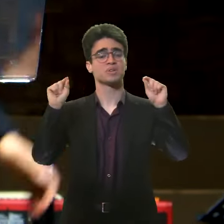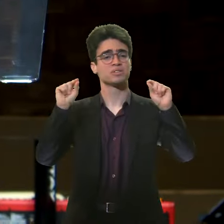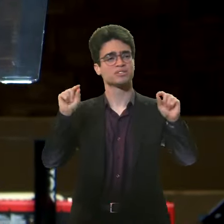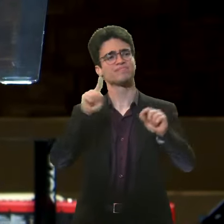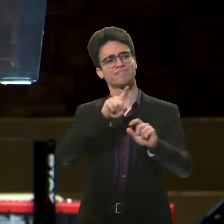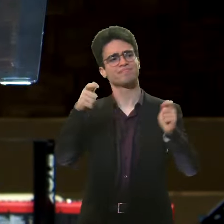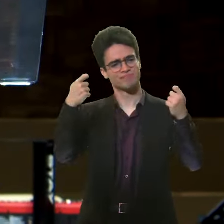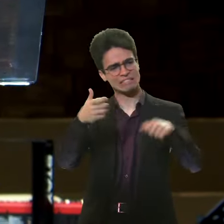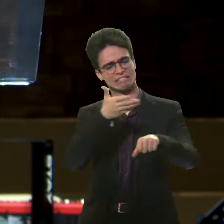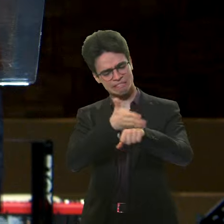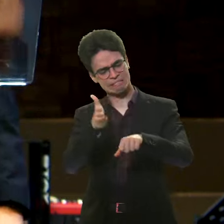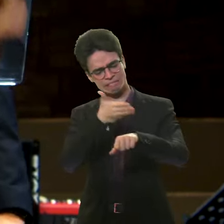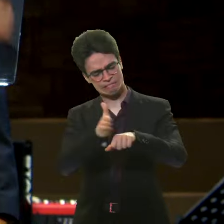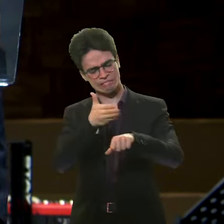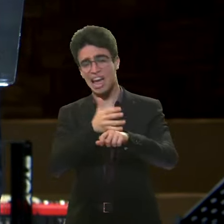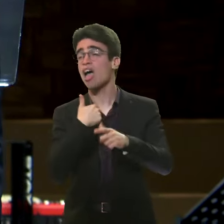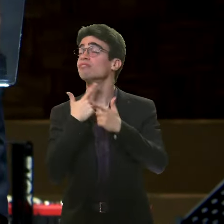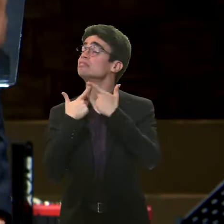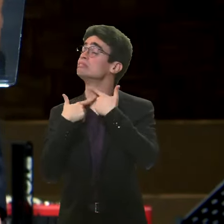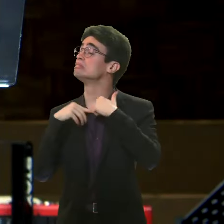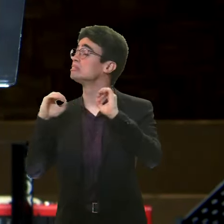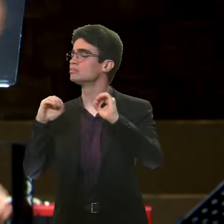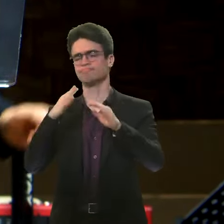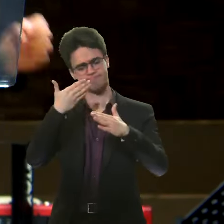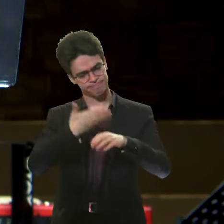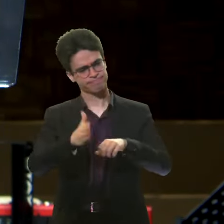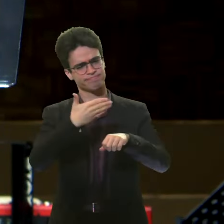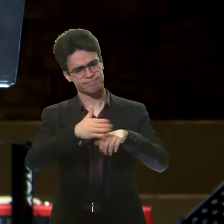faça isso do mesmo jeito, mesmo sem vontade.